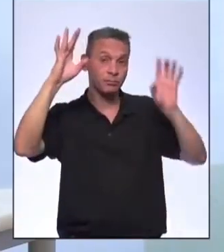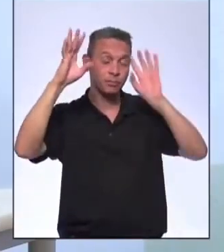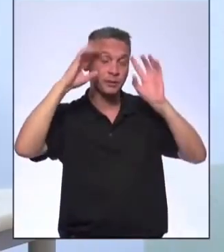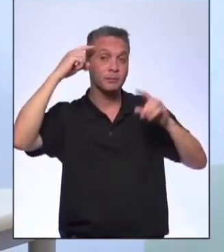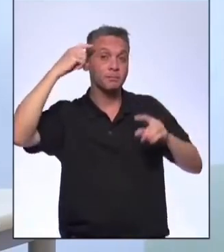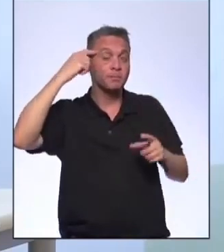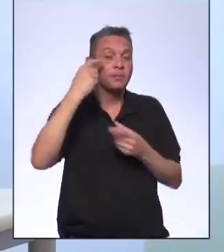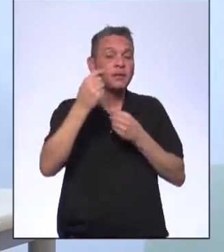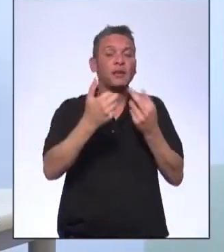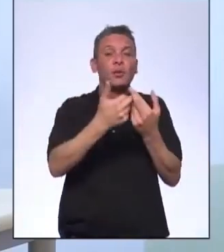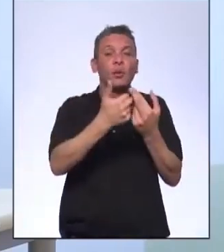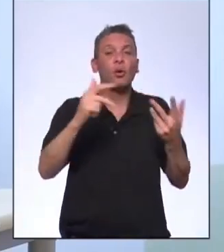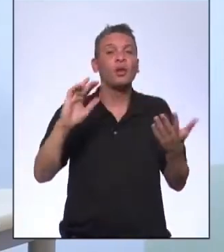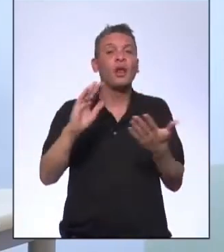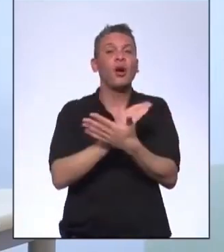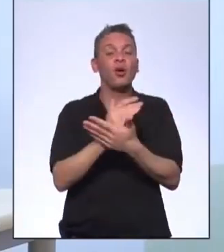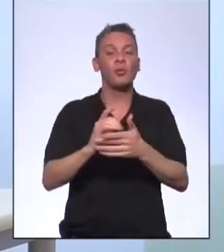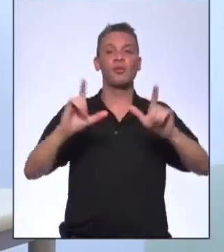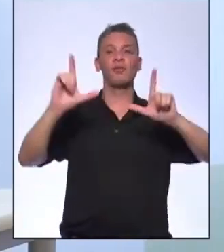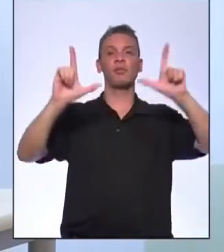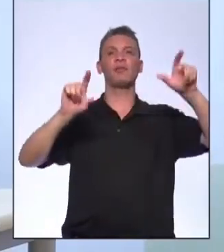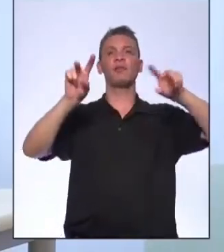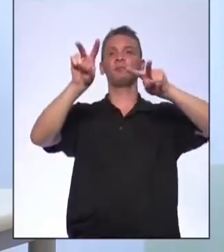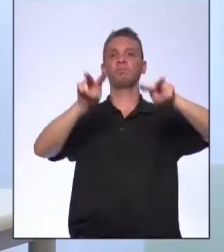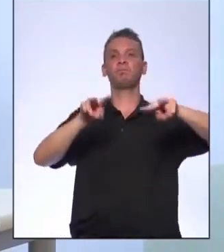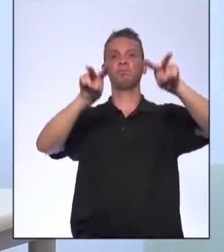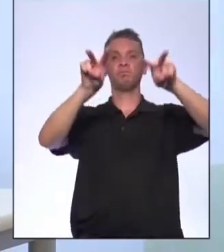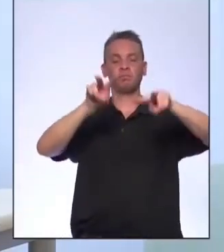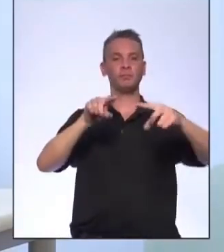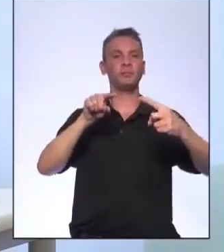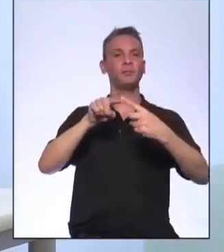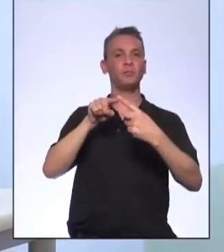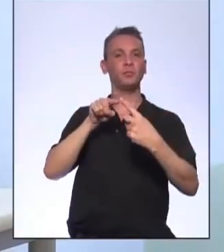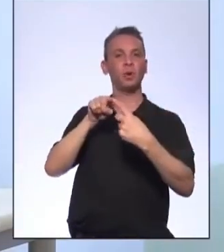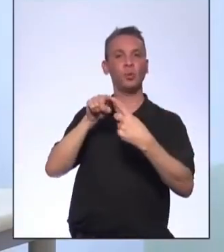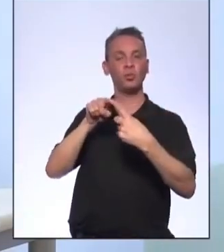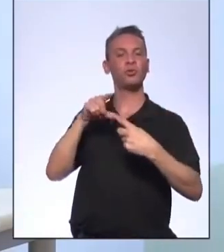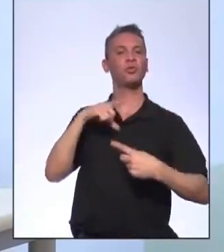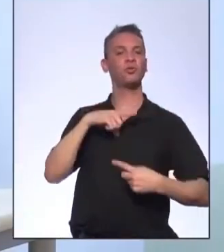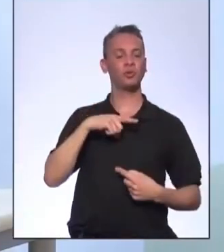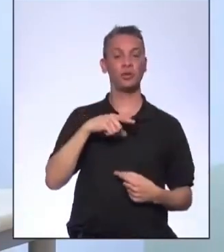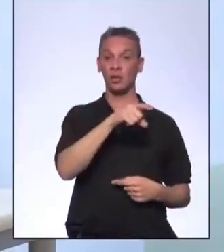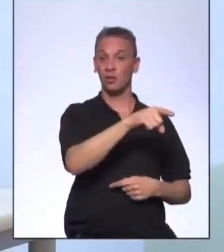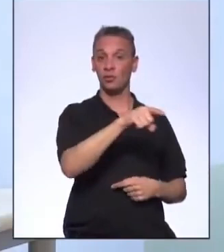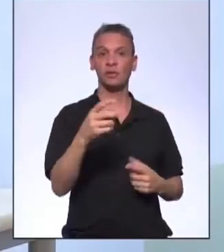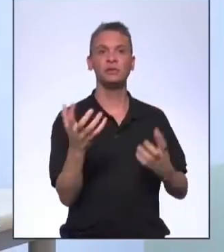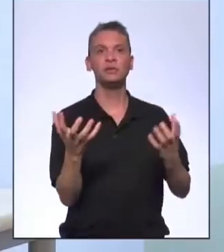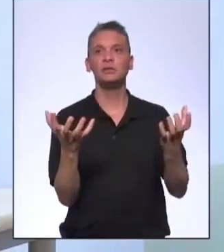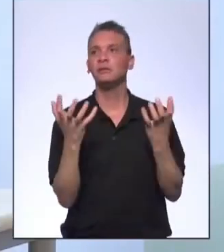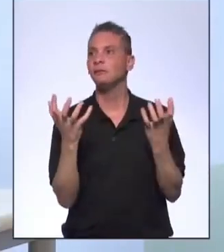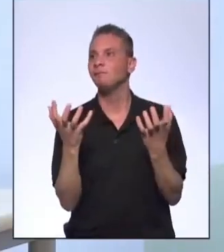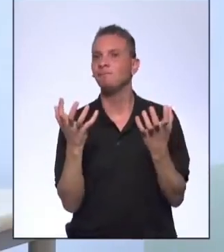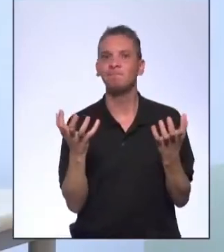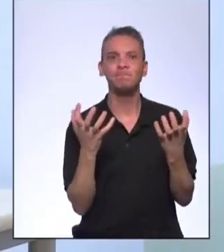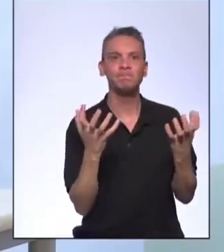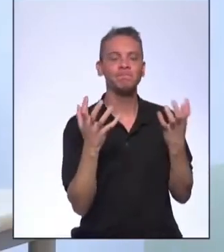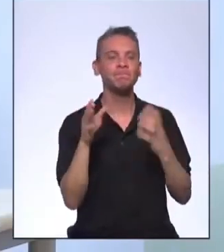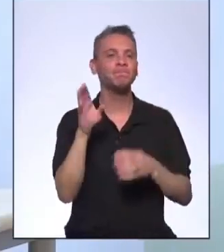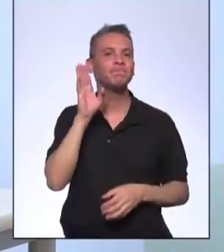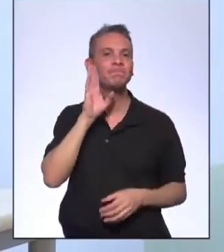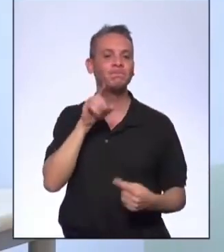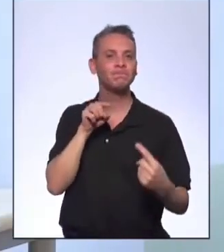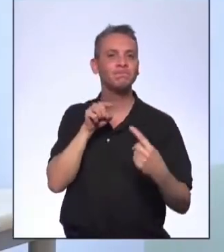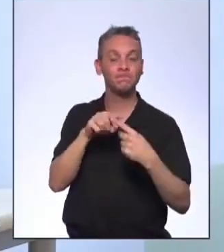que são passadas na TV e tudo mais, elas têm uma intenção, às vezes, de fazer você querer algo que não necessariamente